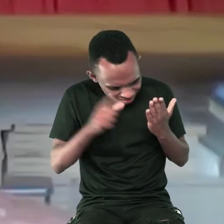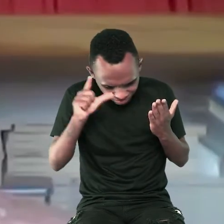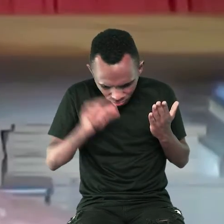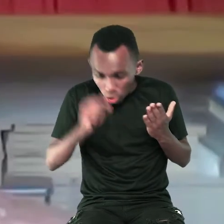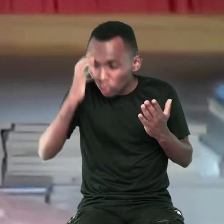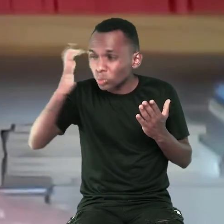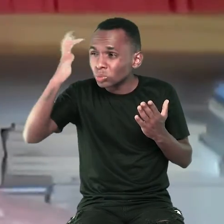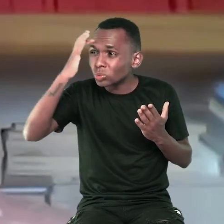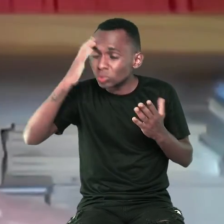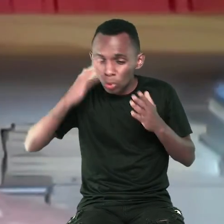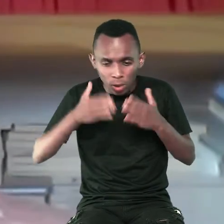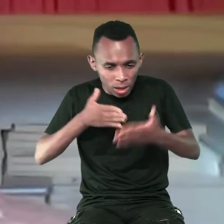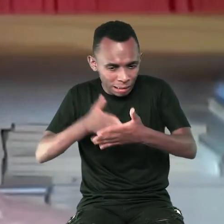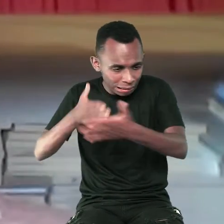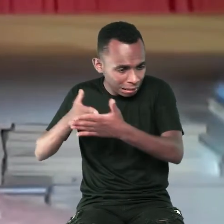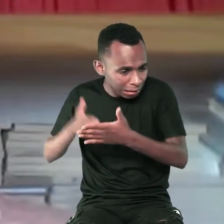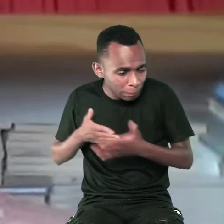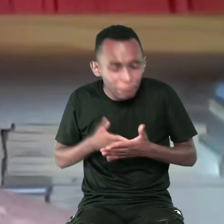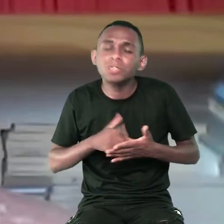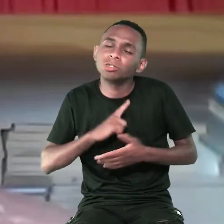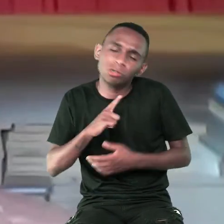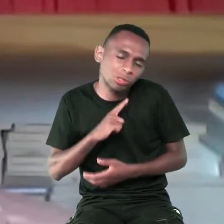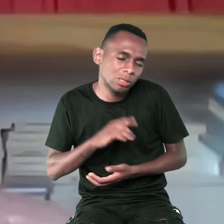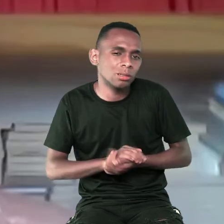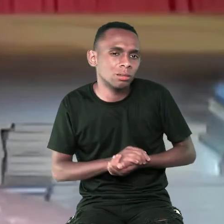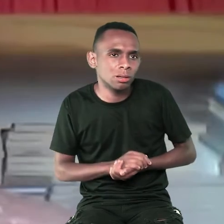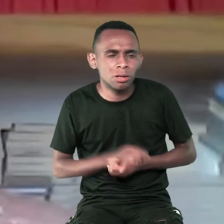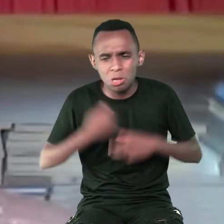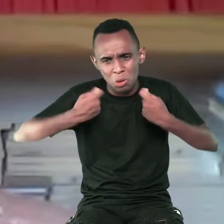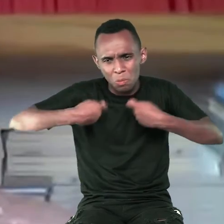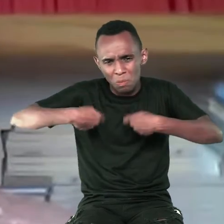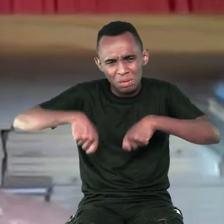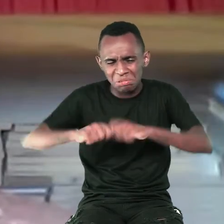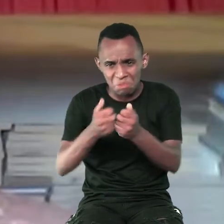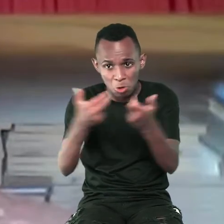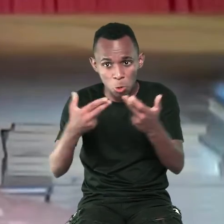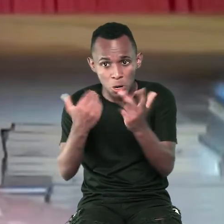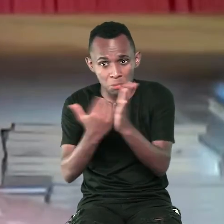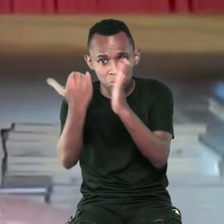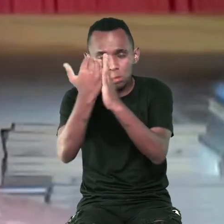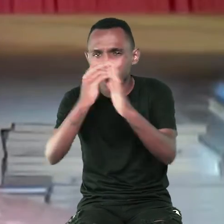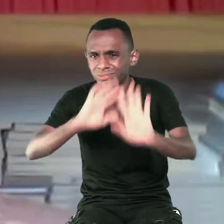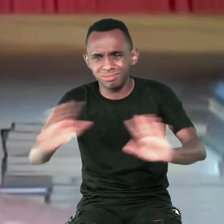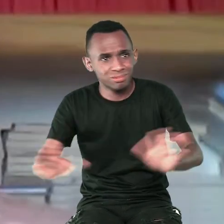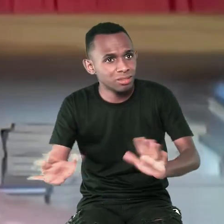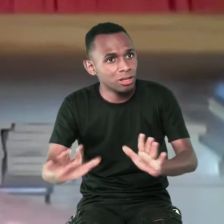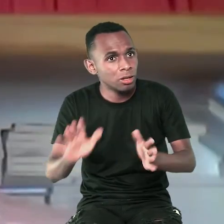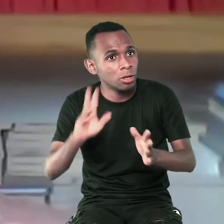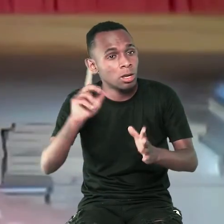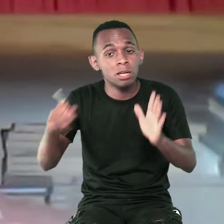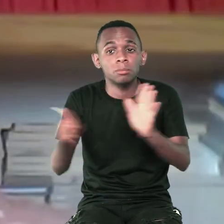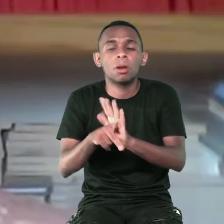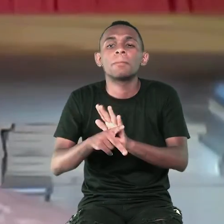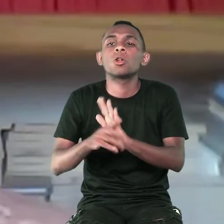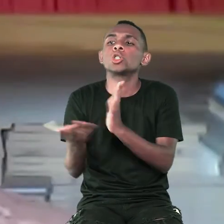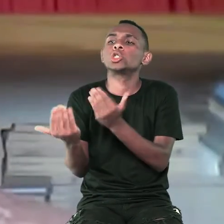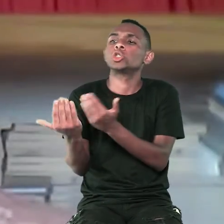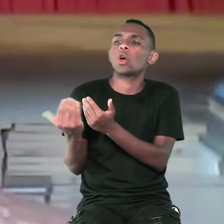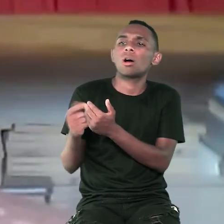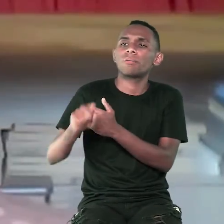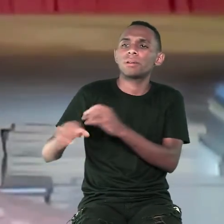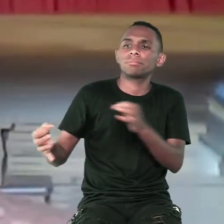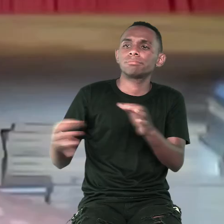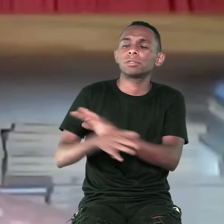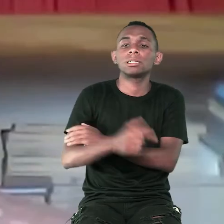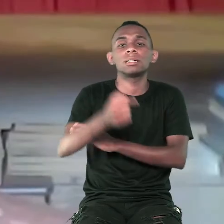os metros quadrados pareciam infinitos. Ela não precisava de muita coisa, vencidas as expectativas da vida jovem. Chegar